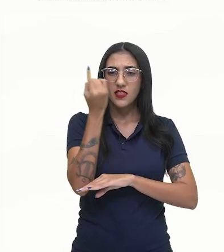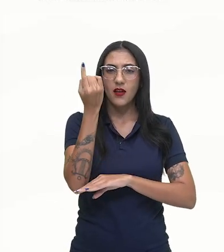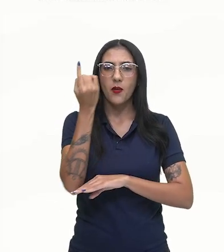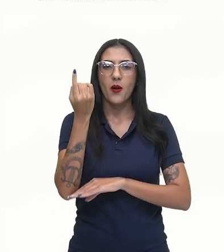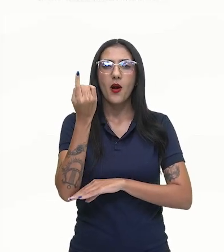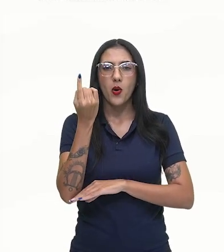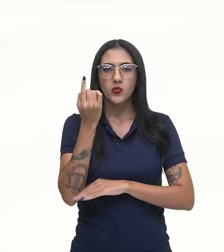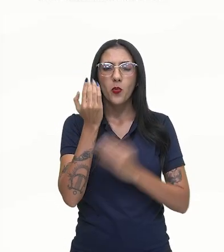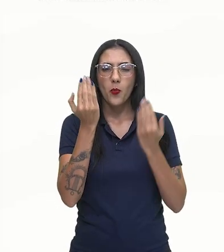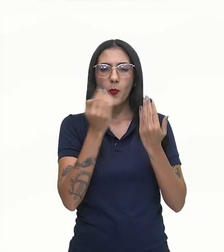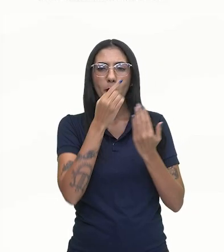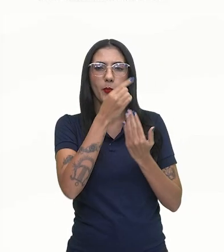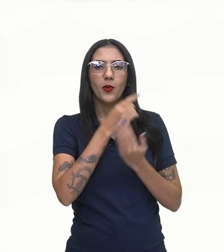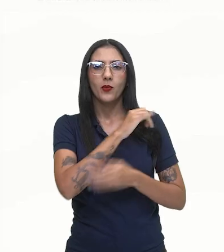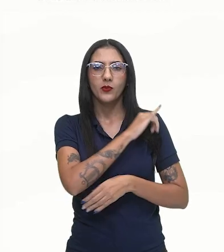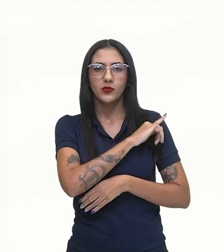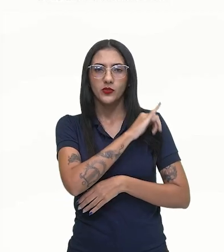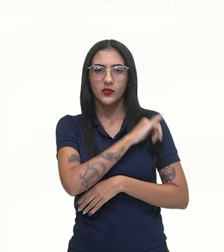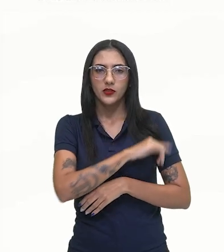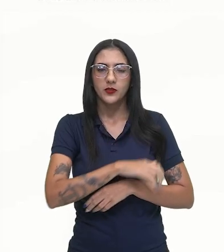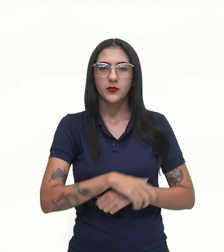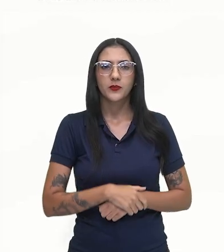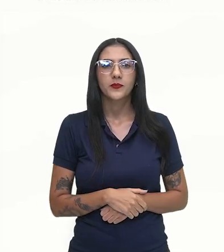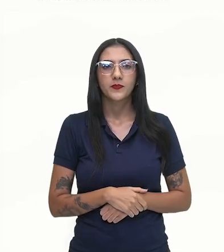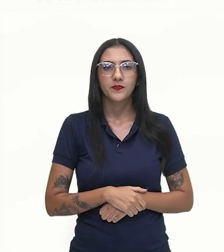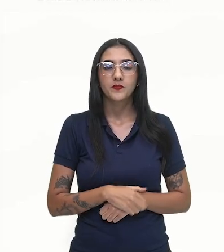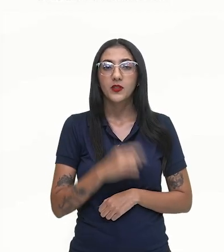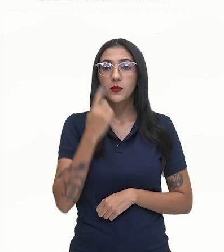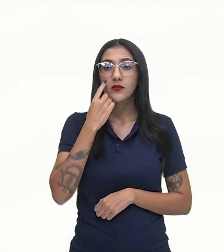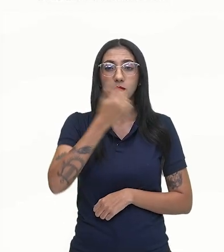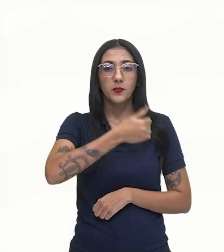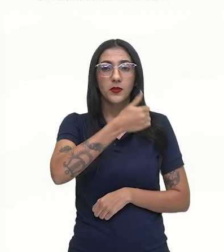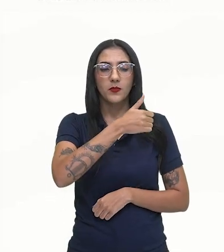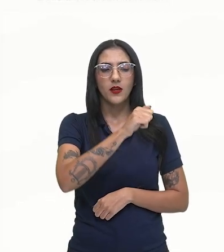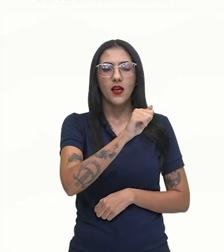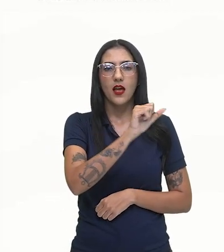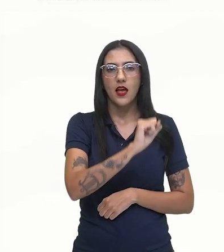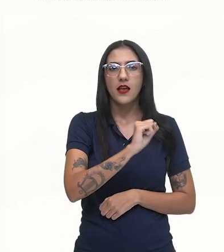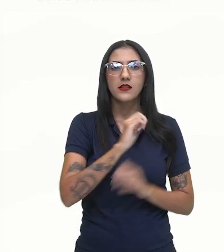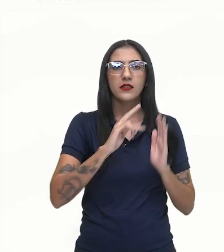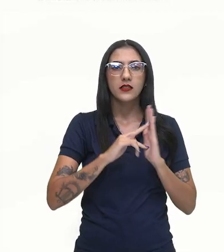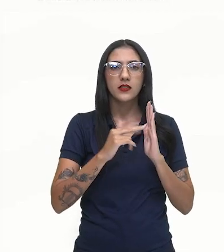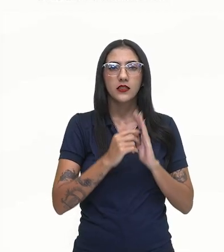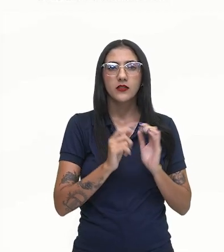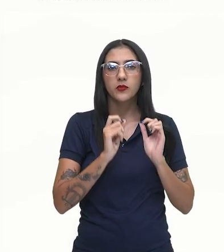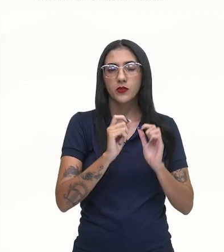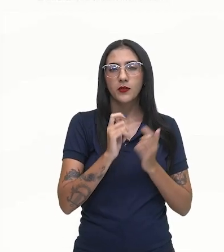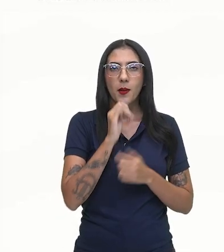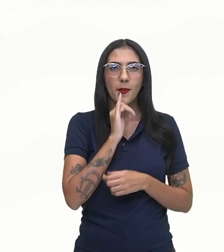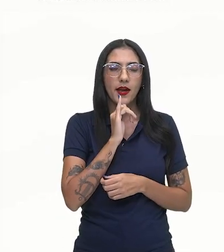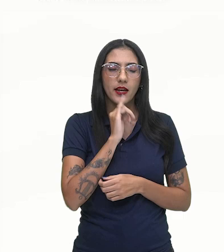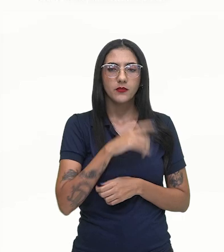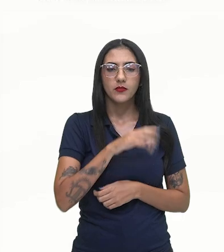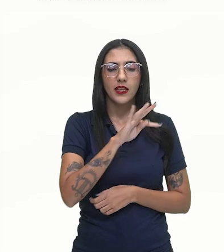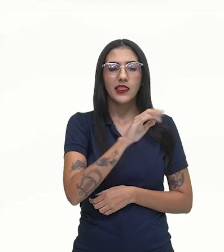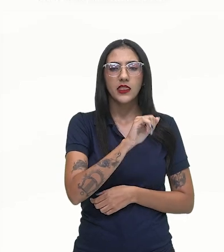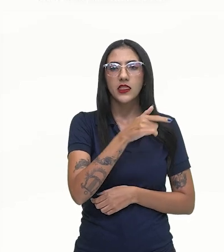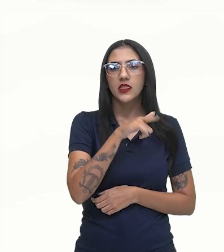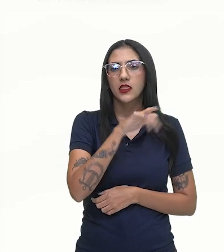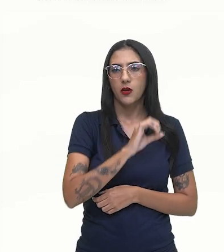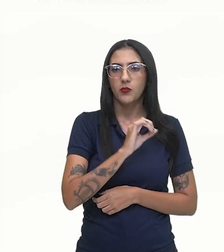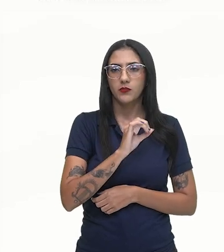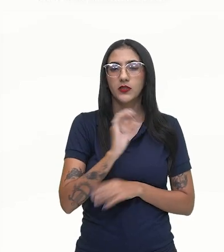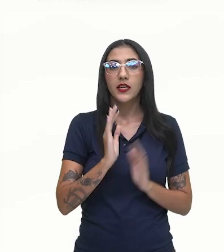Corcovado no Rio de Janeiro. Esse primeiro as aqui é como se fosse o nosso tão. E